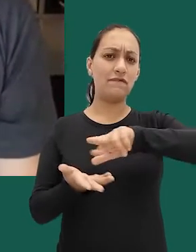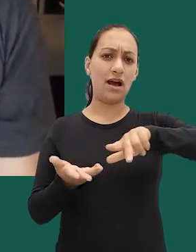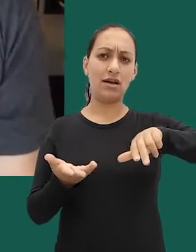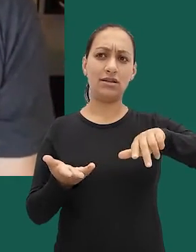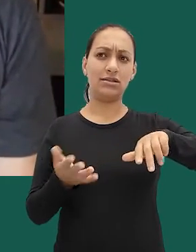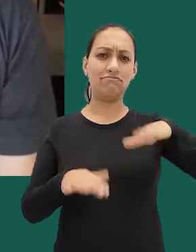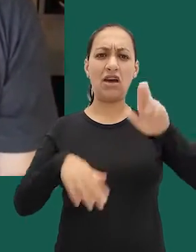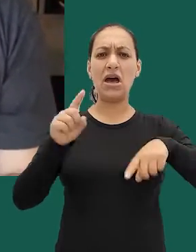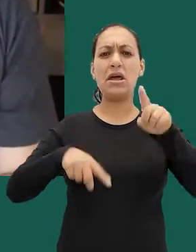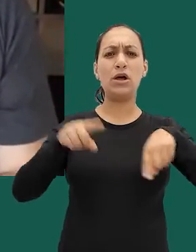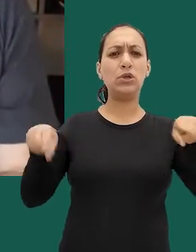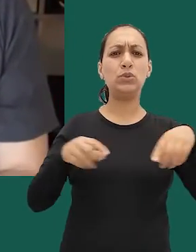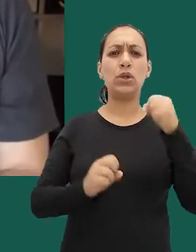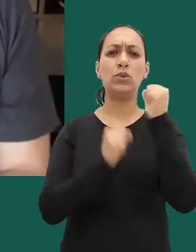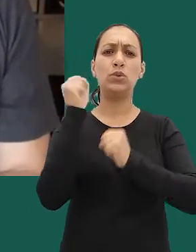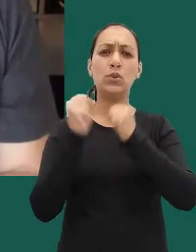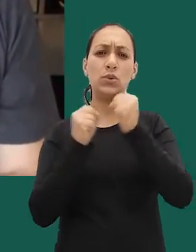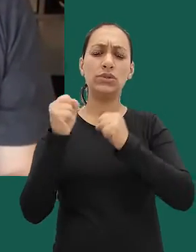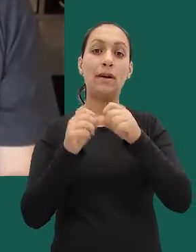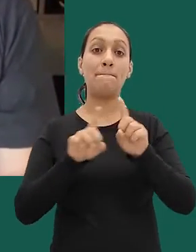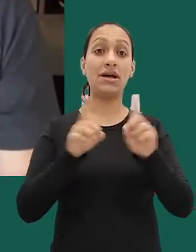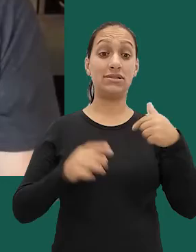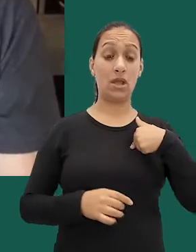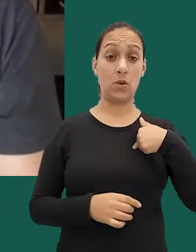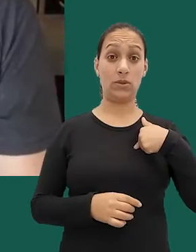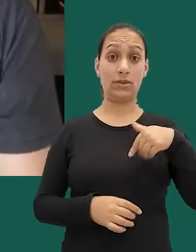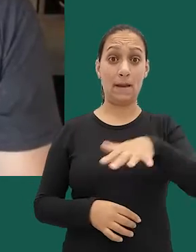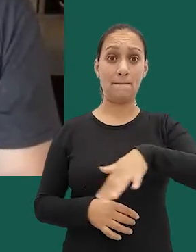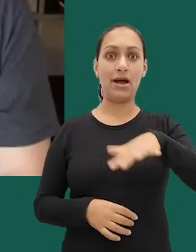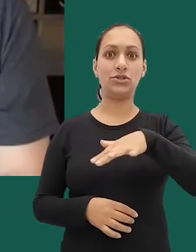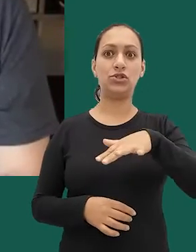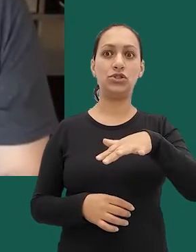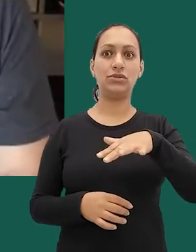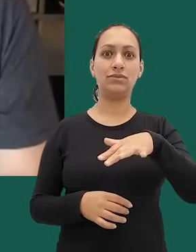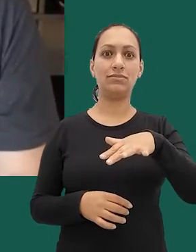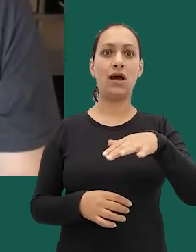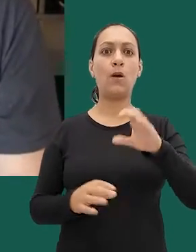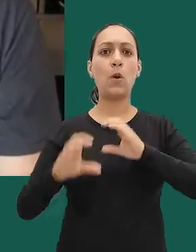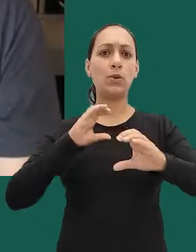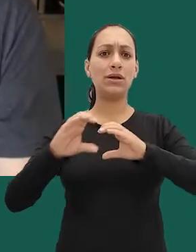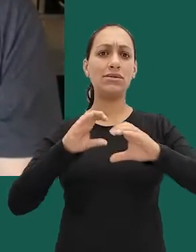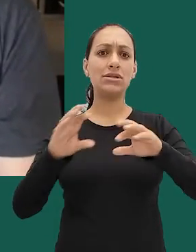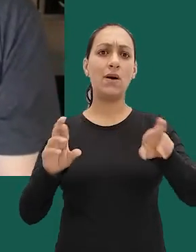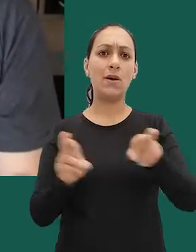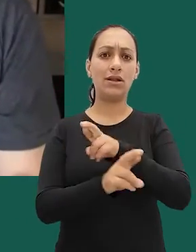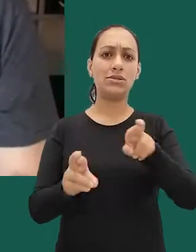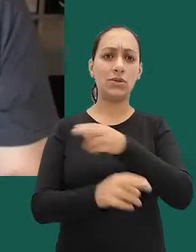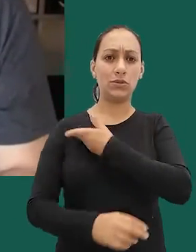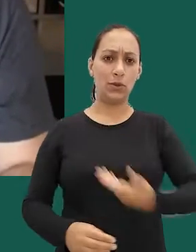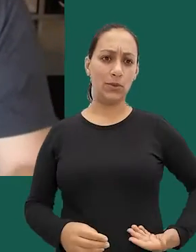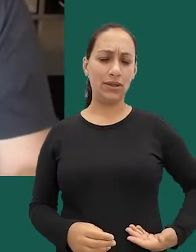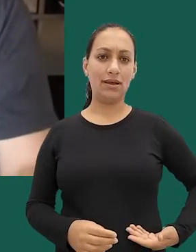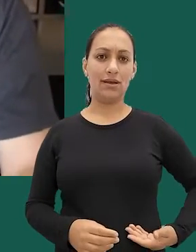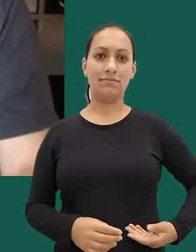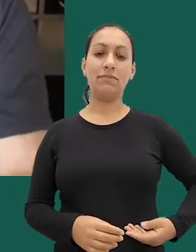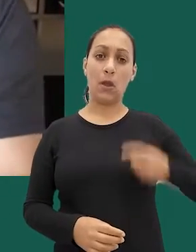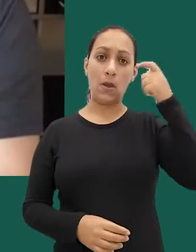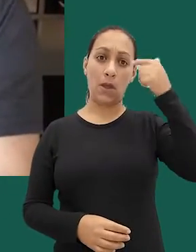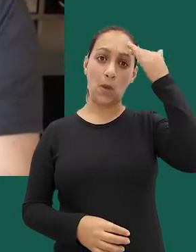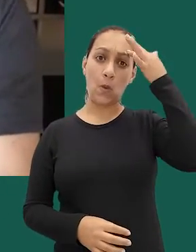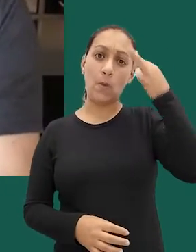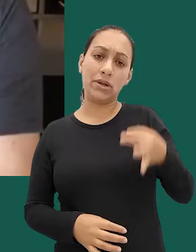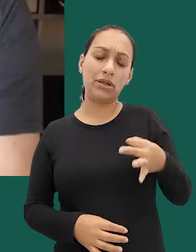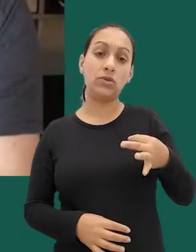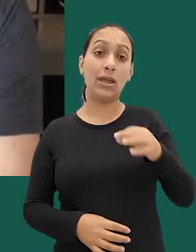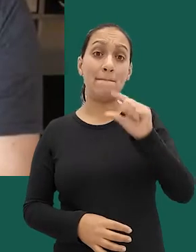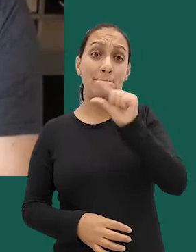sou relações públicas, que sou da comunicação, eu entendo que menos é mais, né? E a gente brasileiro, tipo, quer colocar tudo, não quer deixar de, né, não